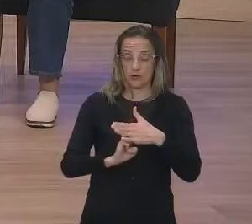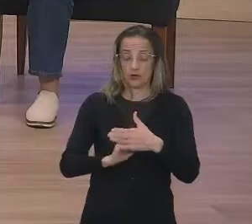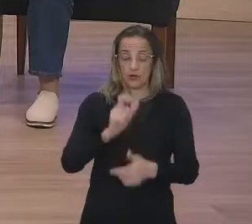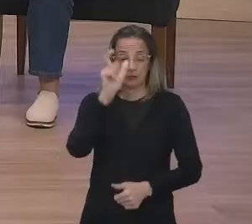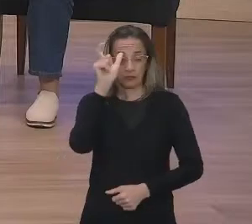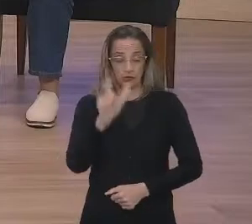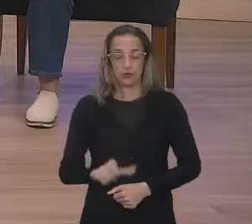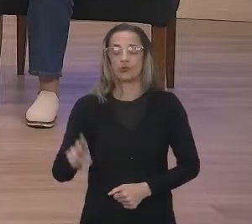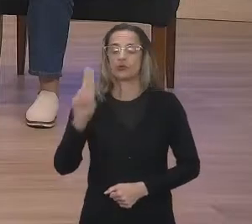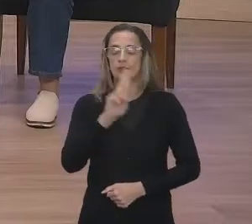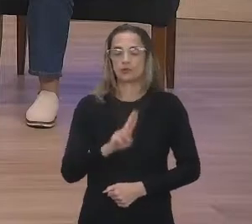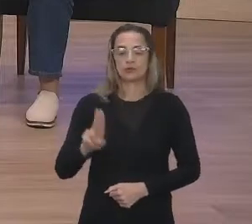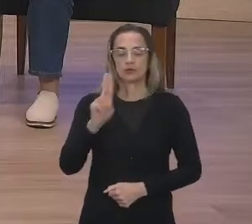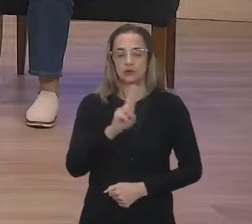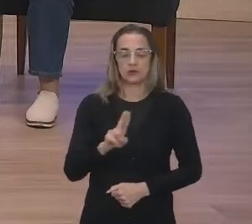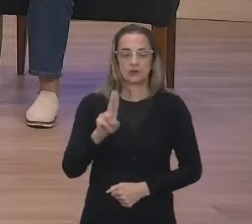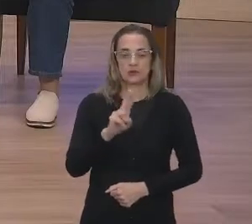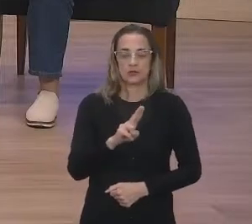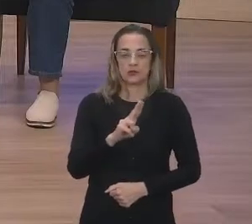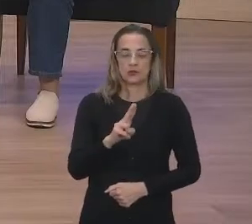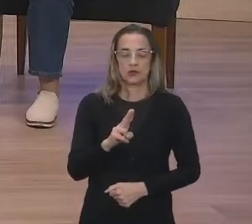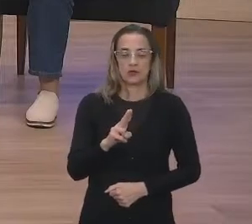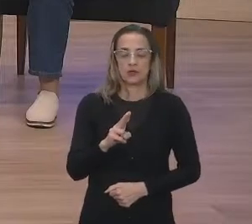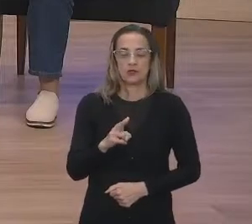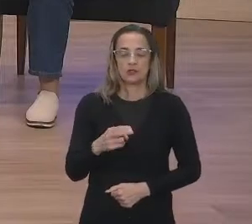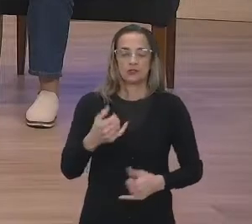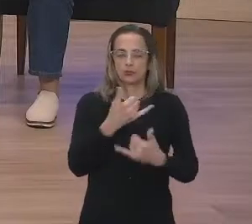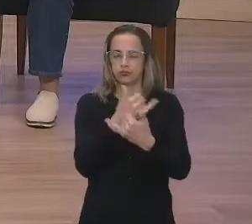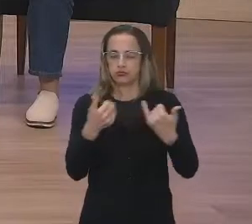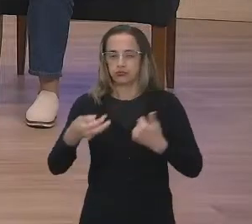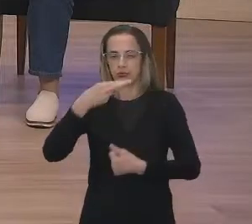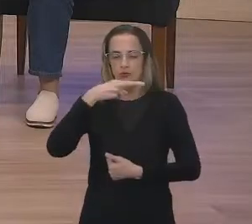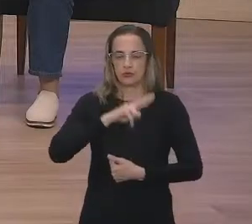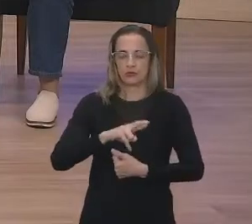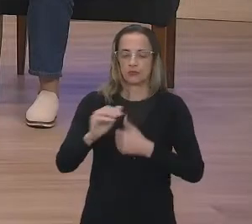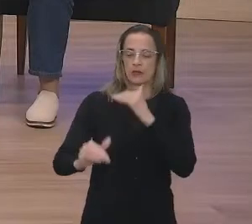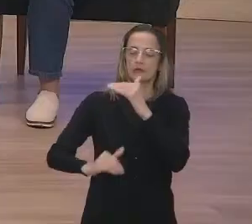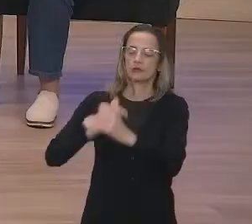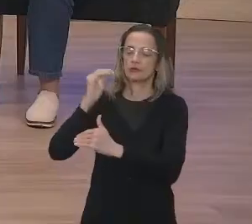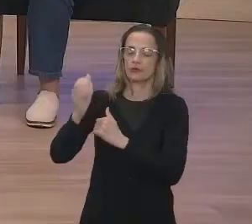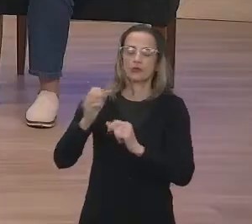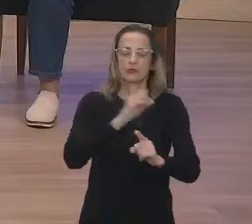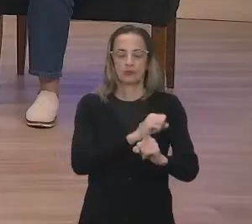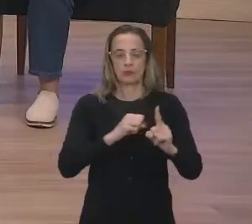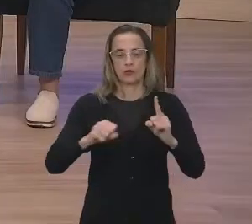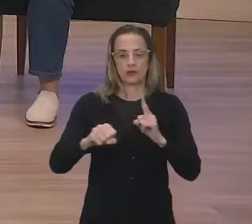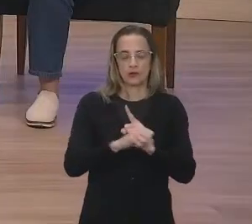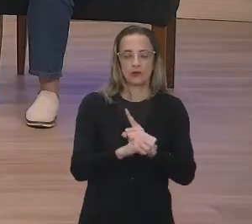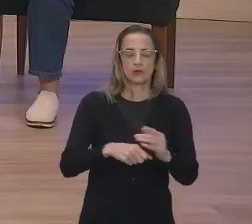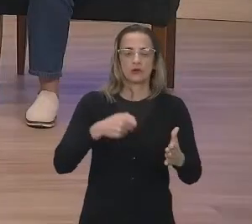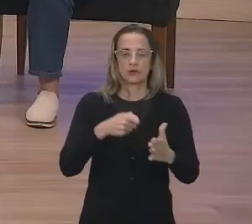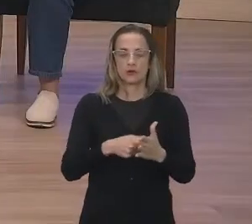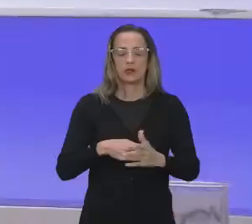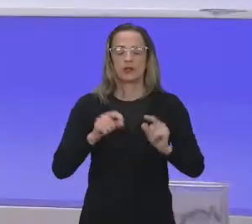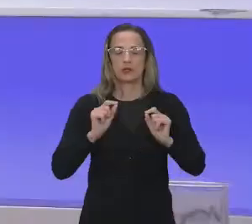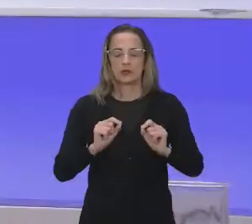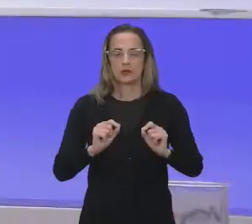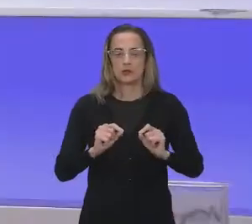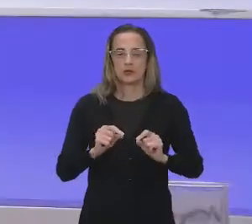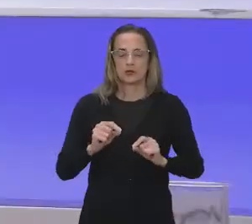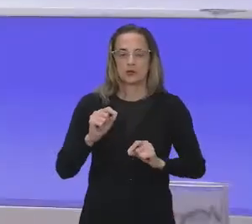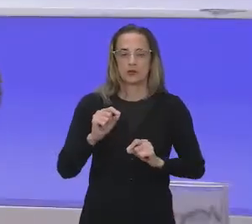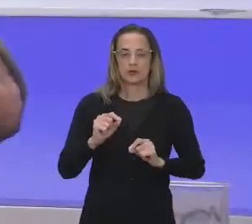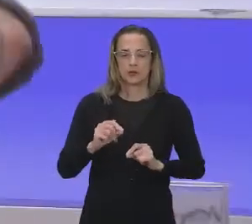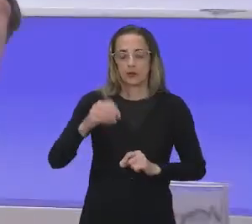tem utilizado muito de recursos renováveis para um desenvolvimento como sociedade. Entende-se que com